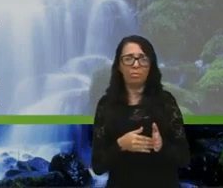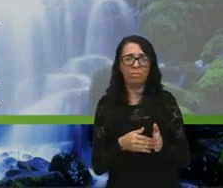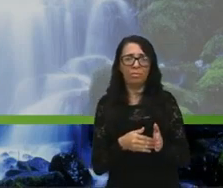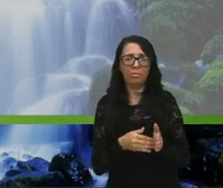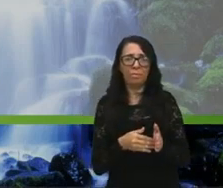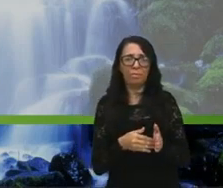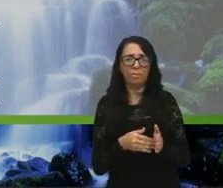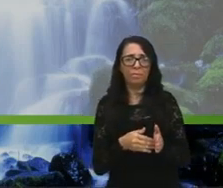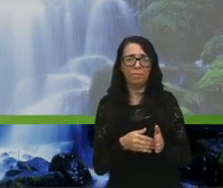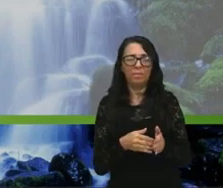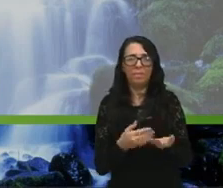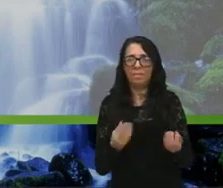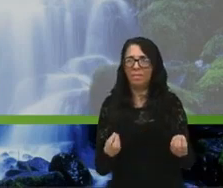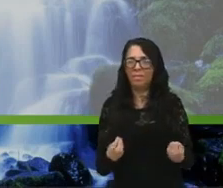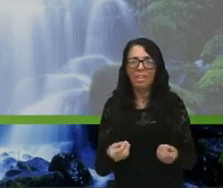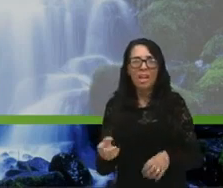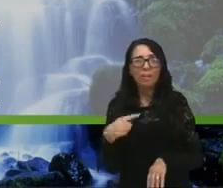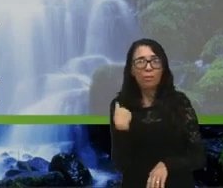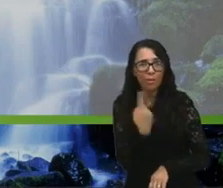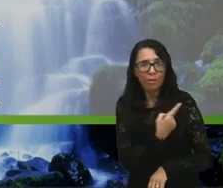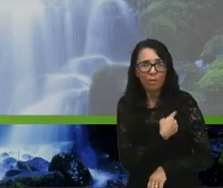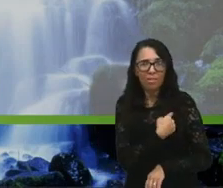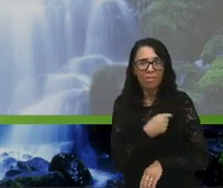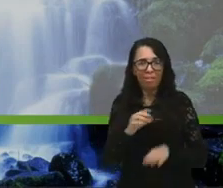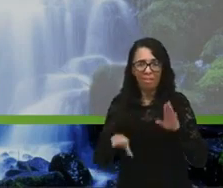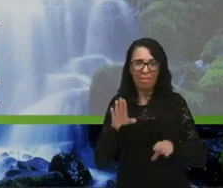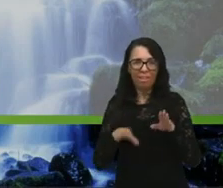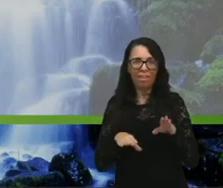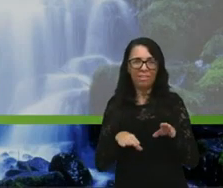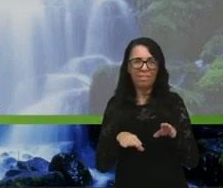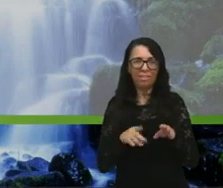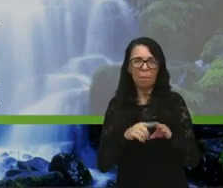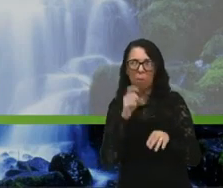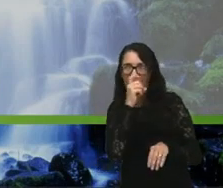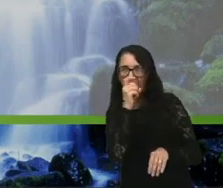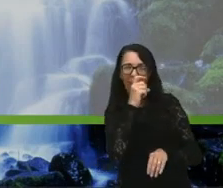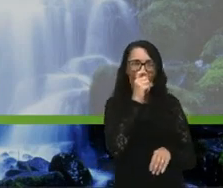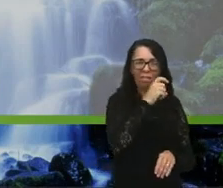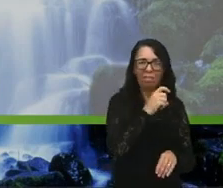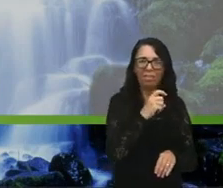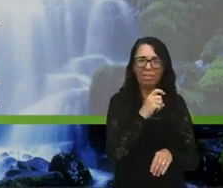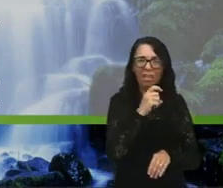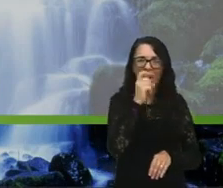Não minta para o Espírito Santo, não esconda. Não esconda.